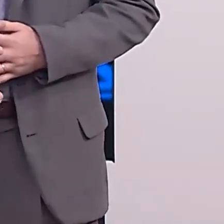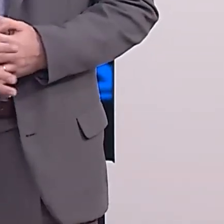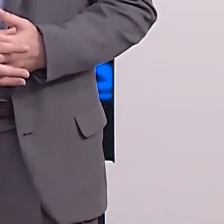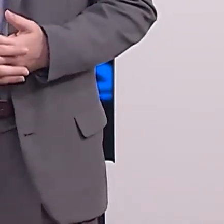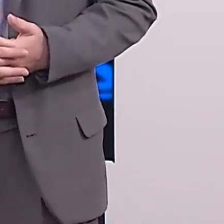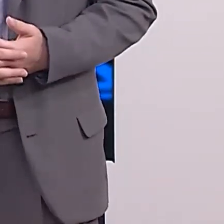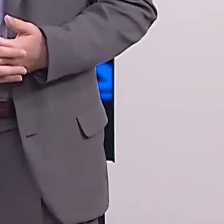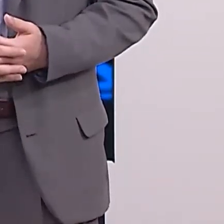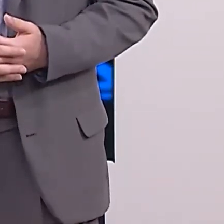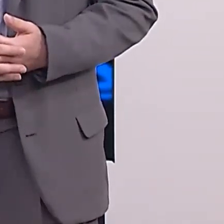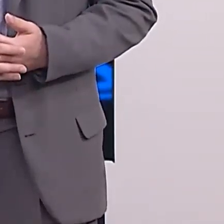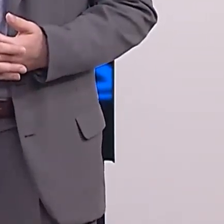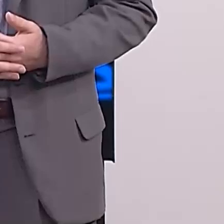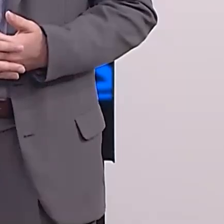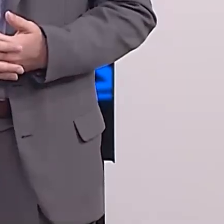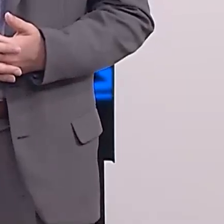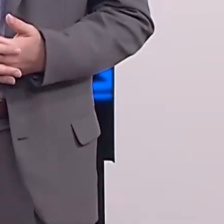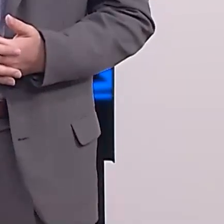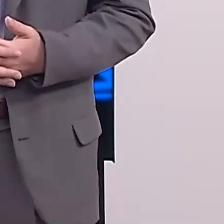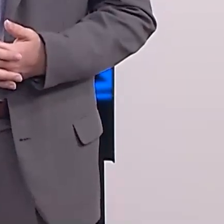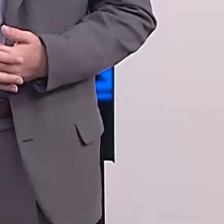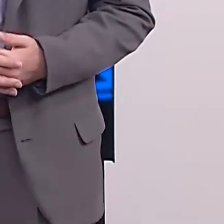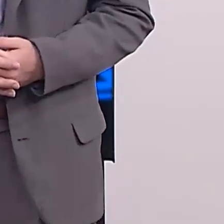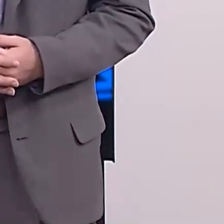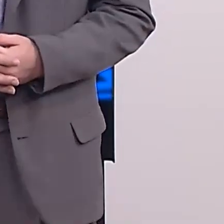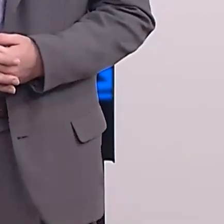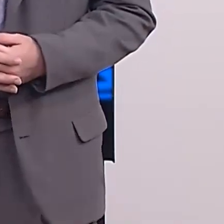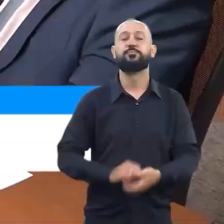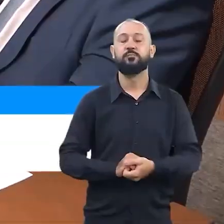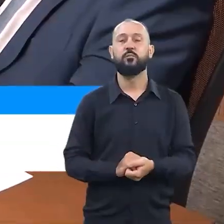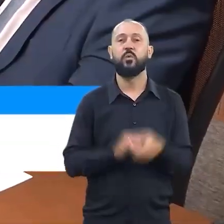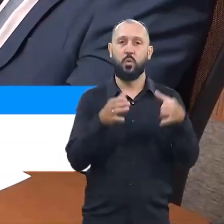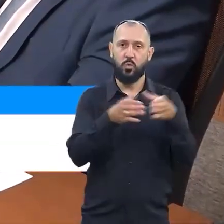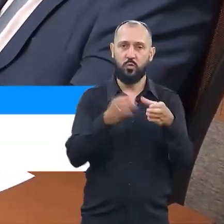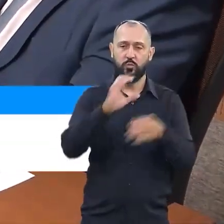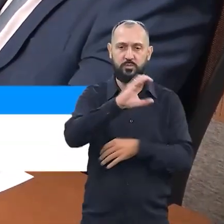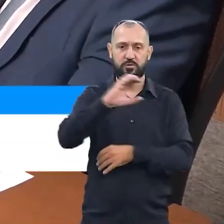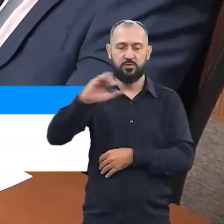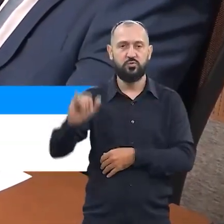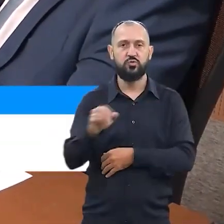do direito do consumidor e também da criança e do adolescente.